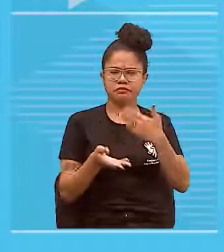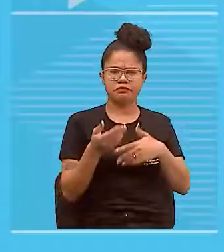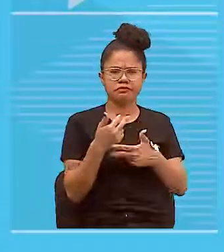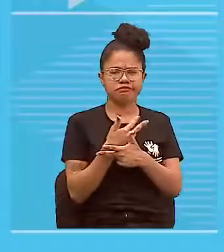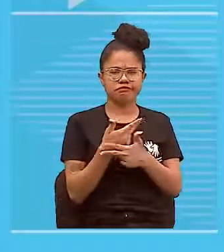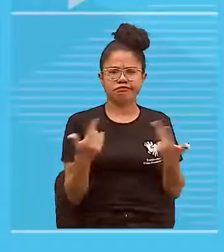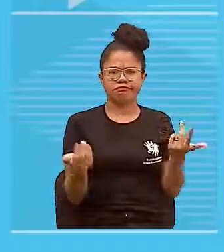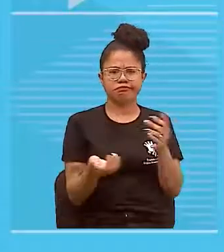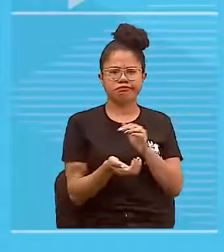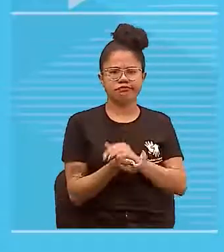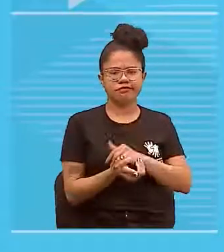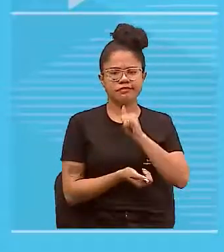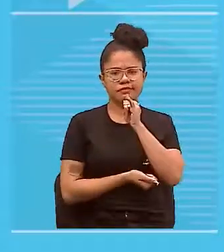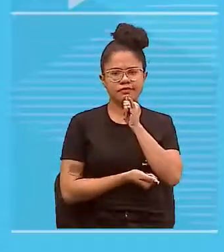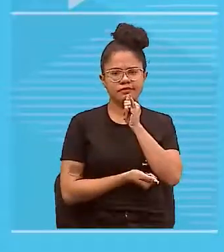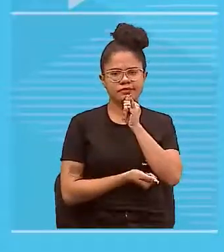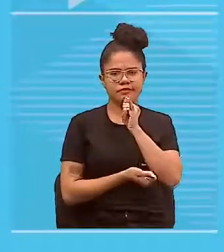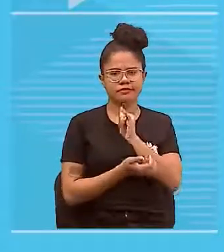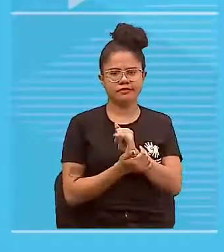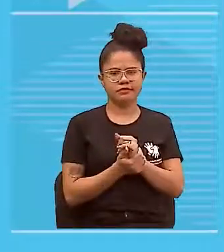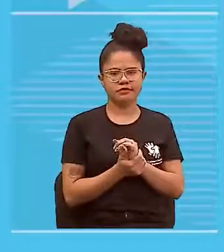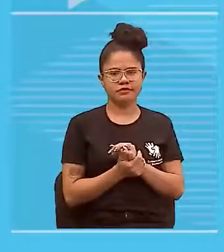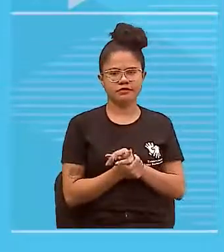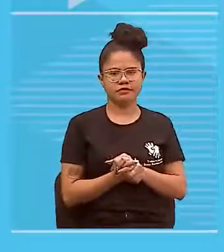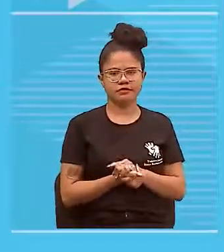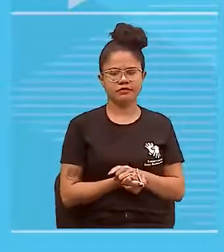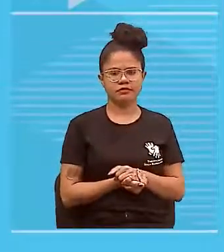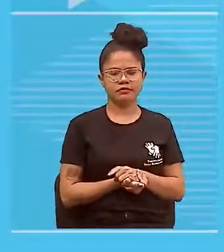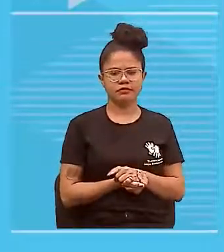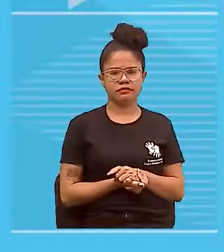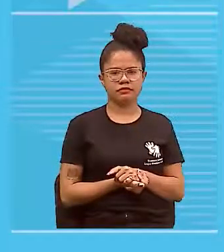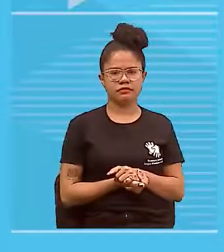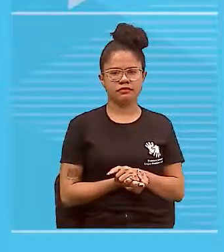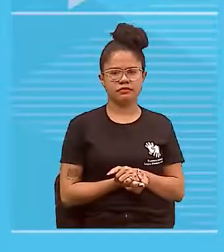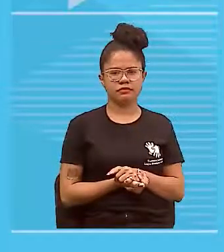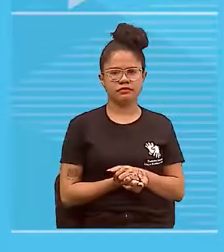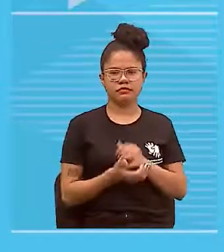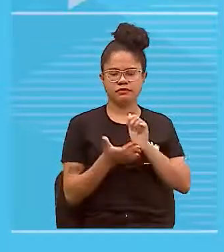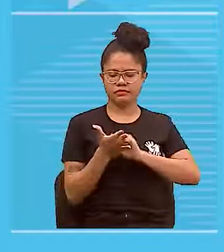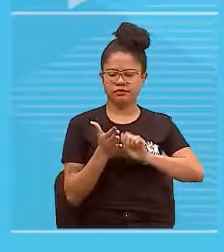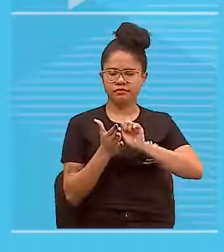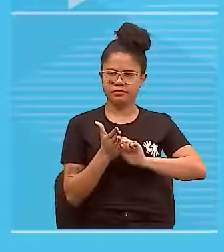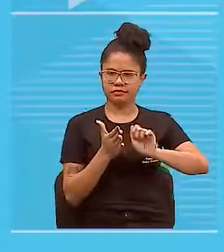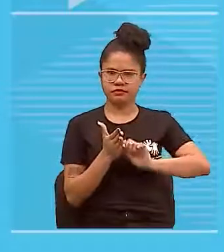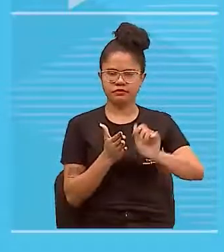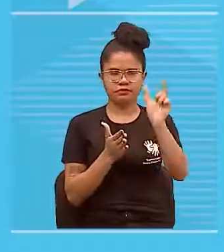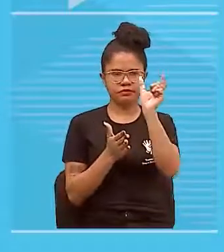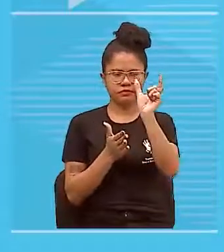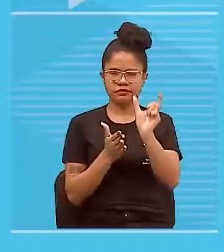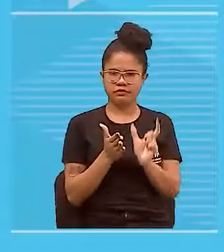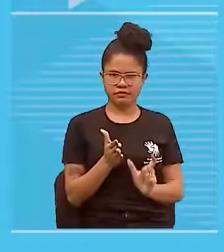abrange aí é a questão da grafia de palavras